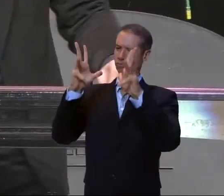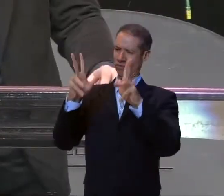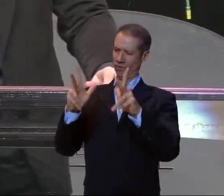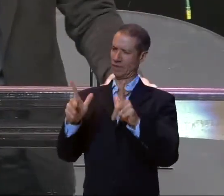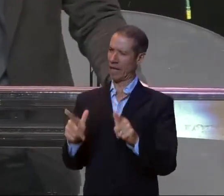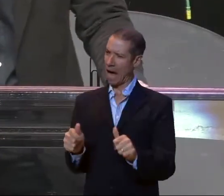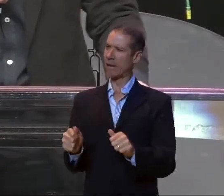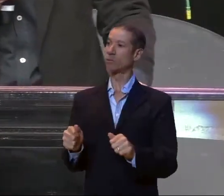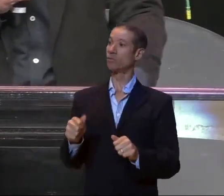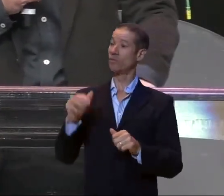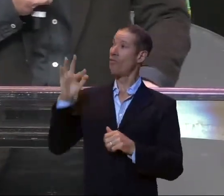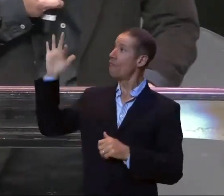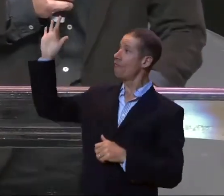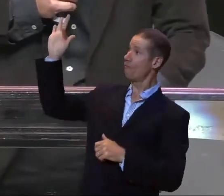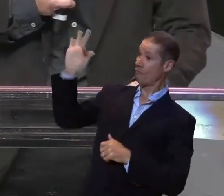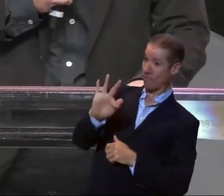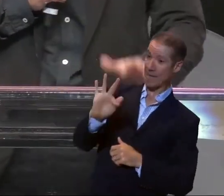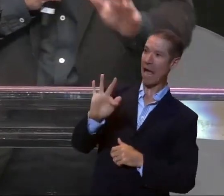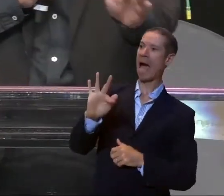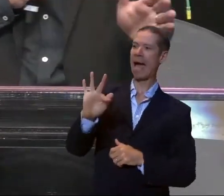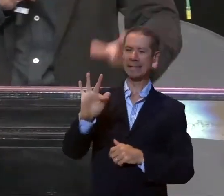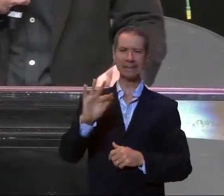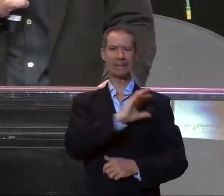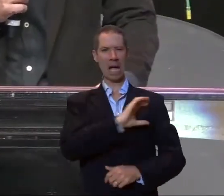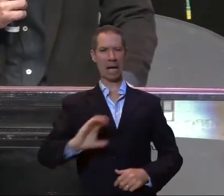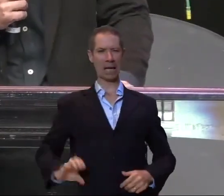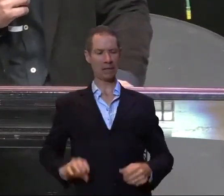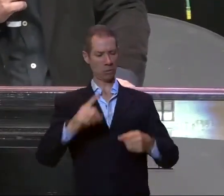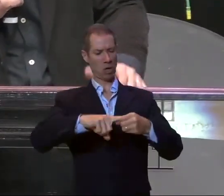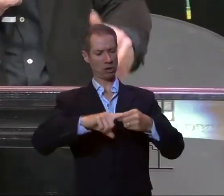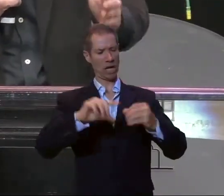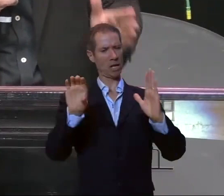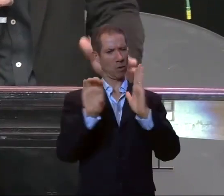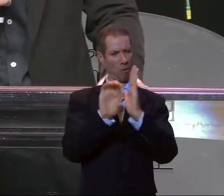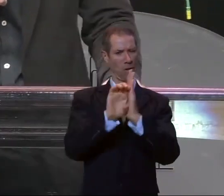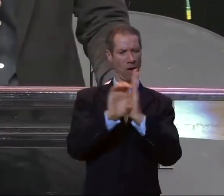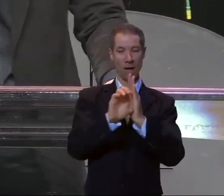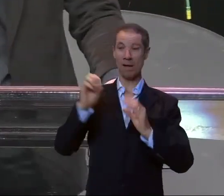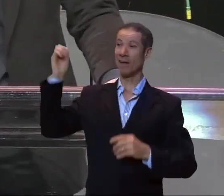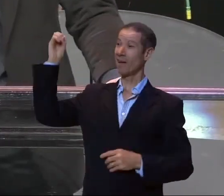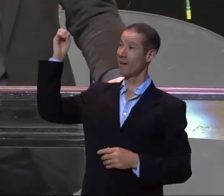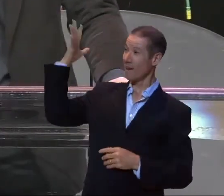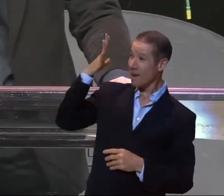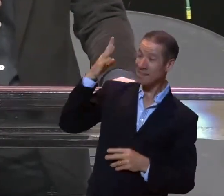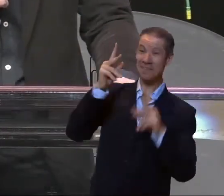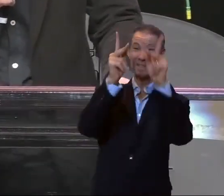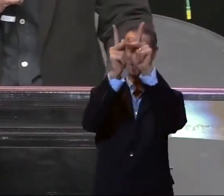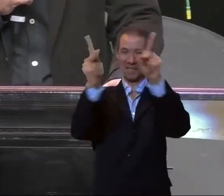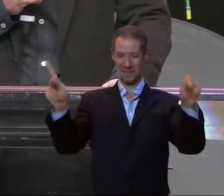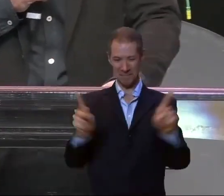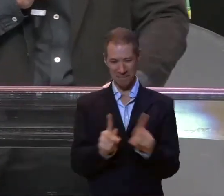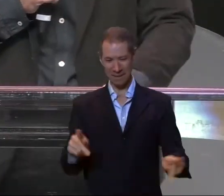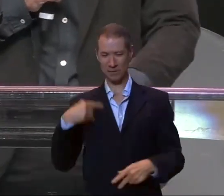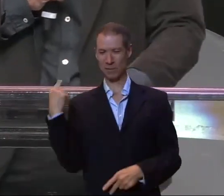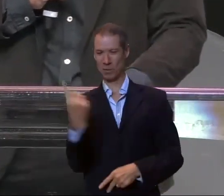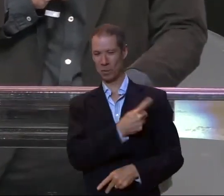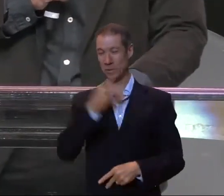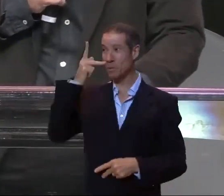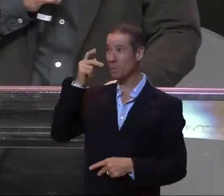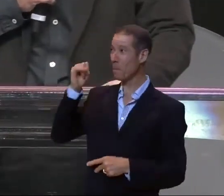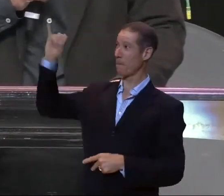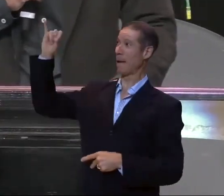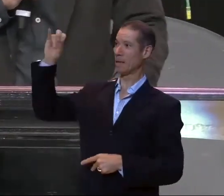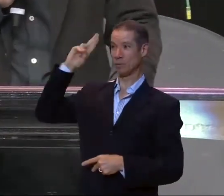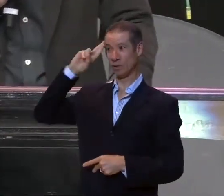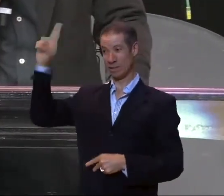em Cristo que estão em Colossos, a vocês graça e paz da parte de nosso Pai e